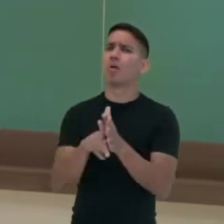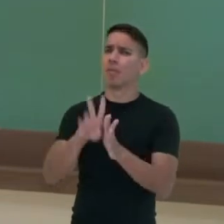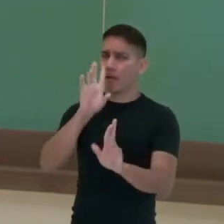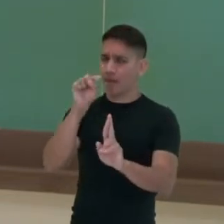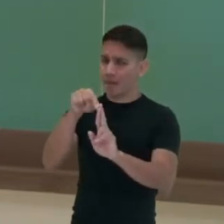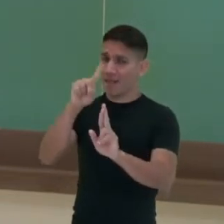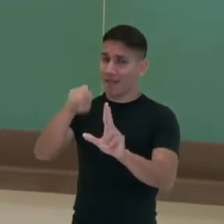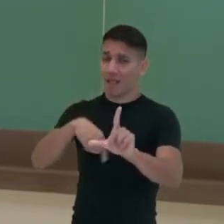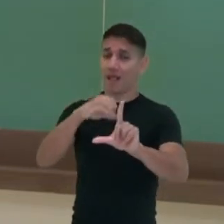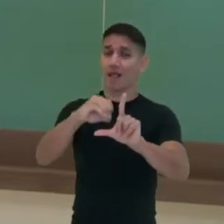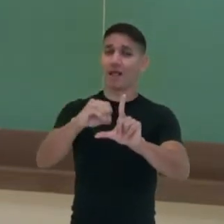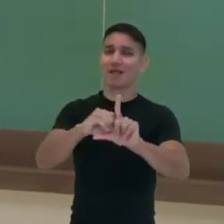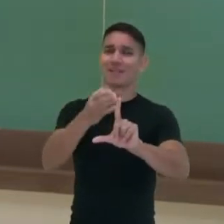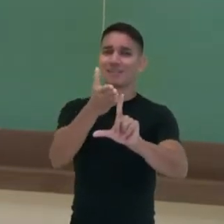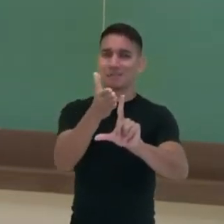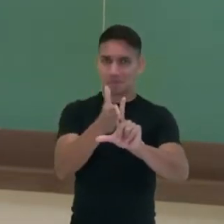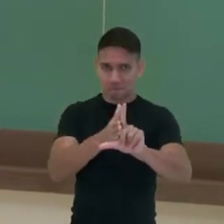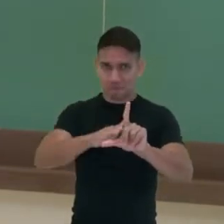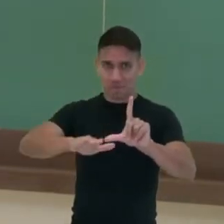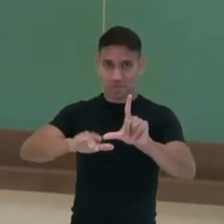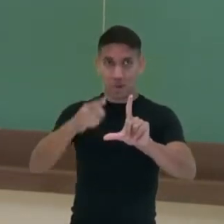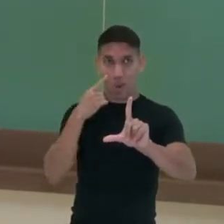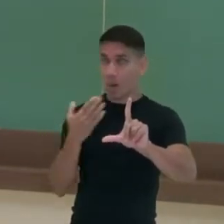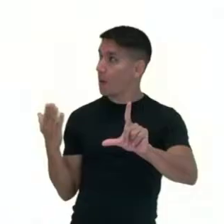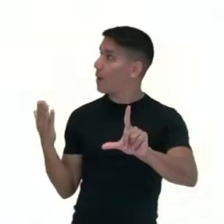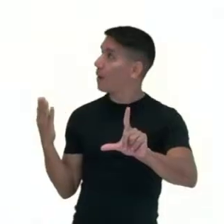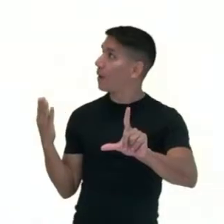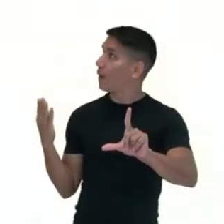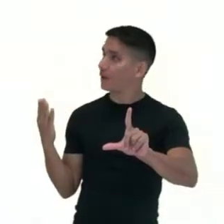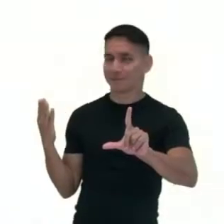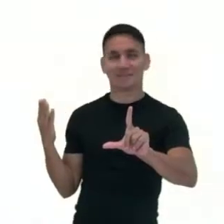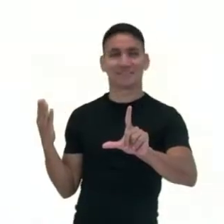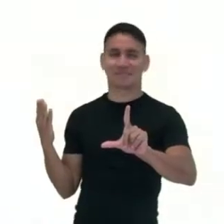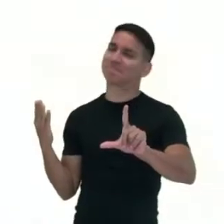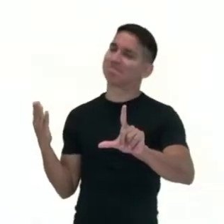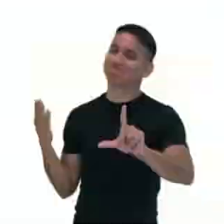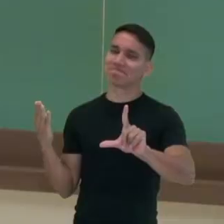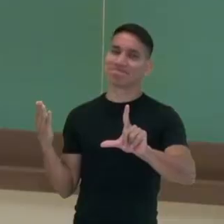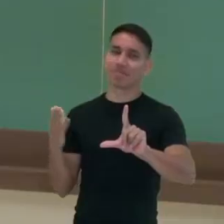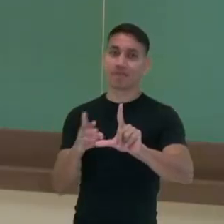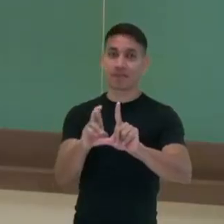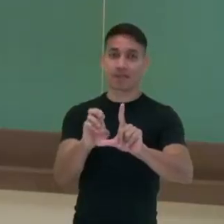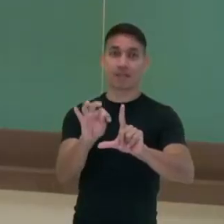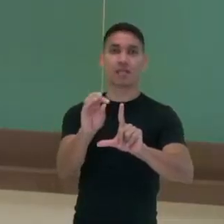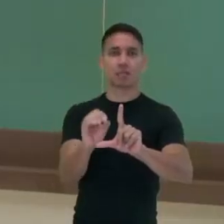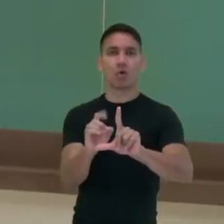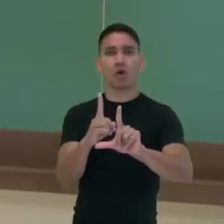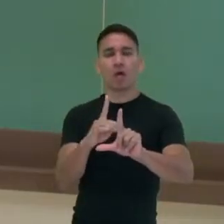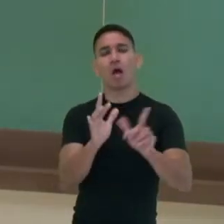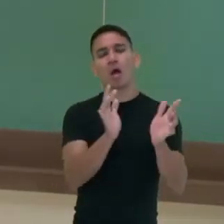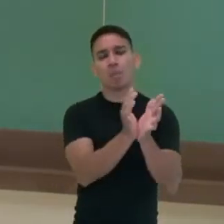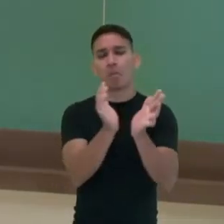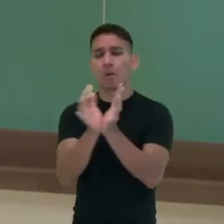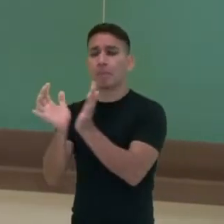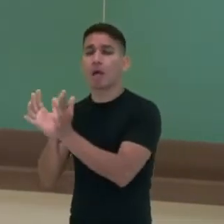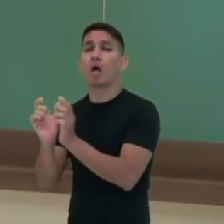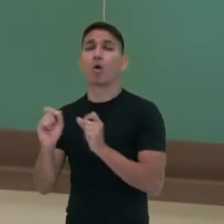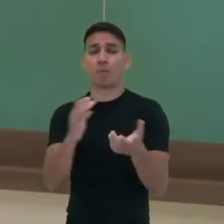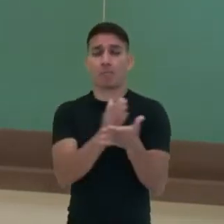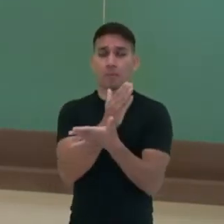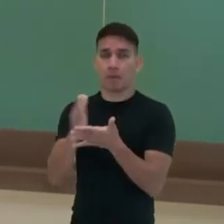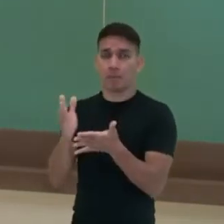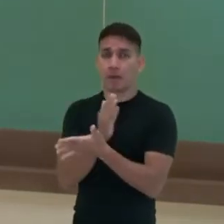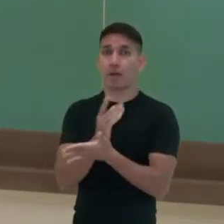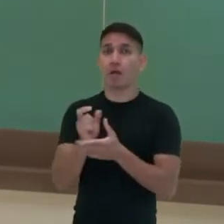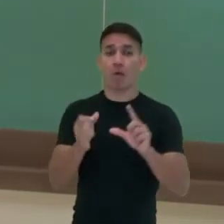que ele forma aquele Lzinho lá, né? Que é esse aqui, ó, o ângulo de 90 graus, tá? Para classificar o ângulo agudo, a